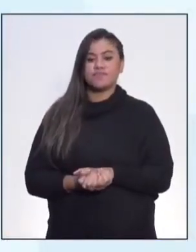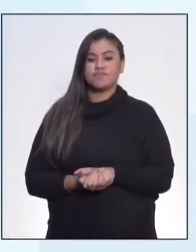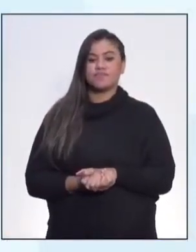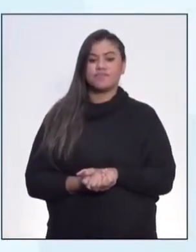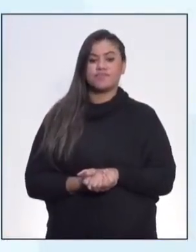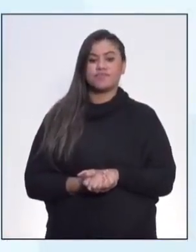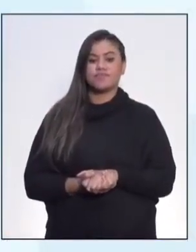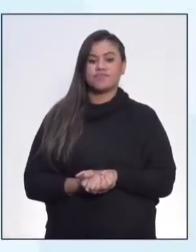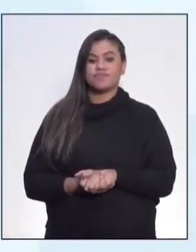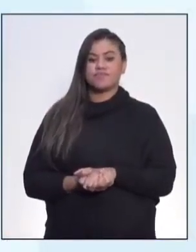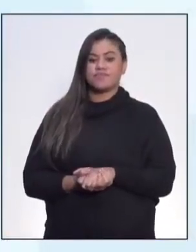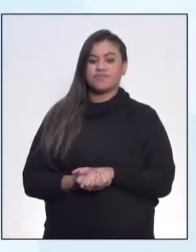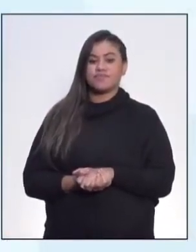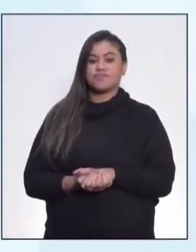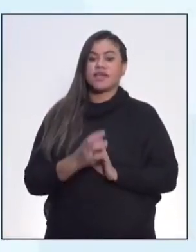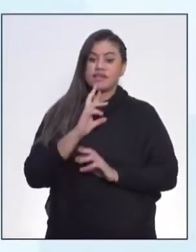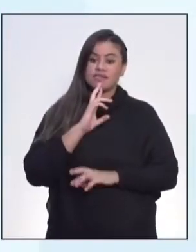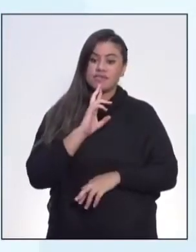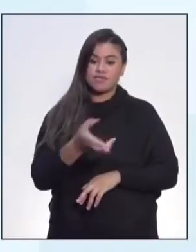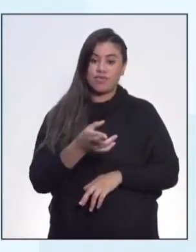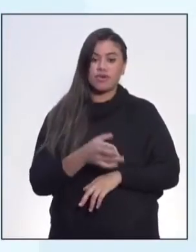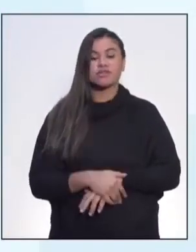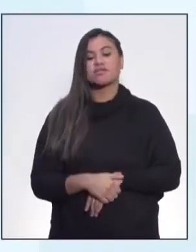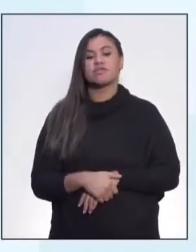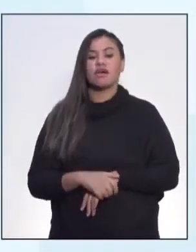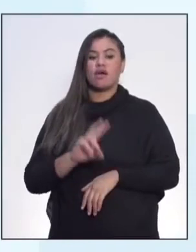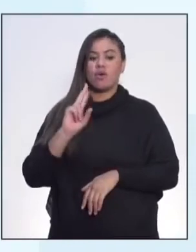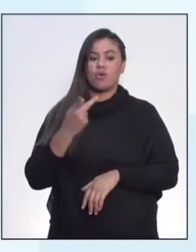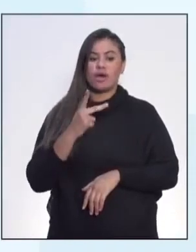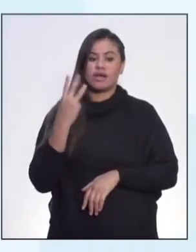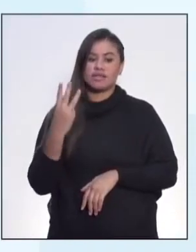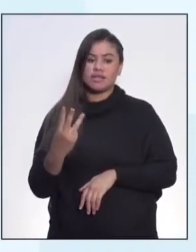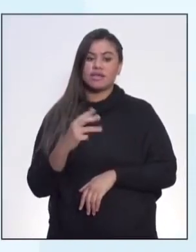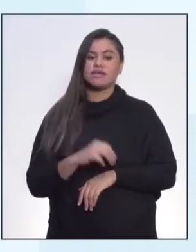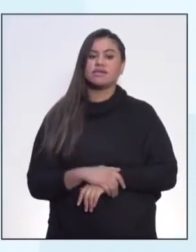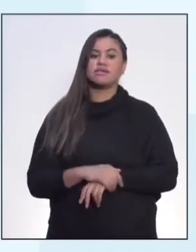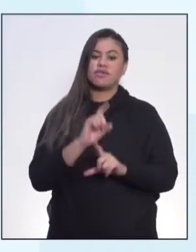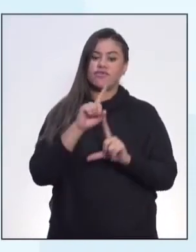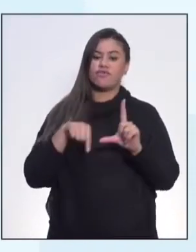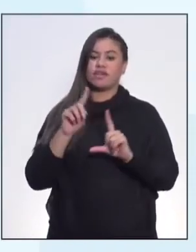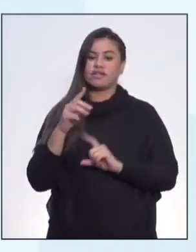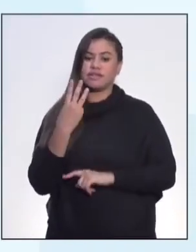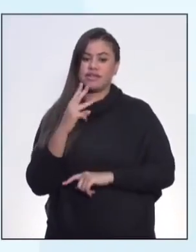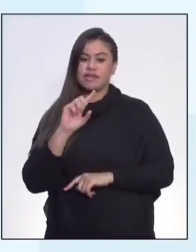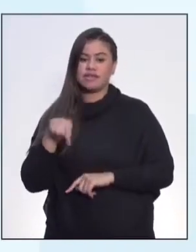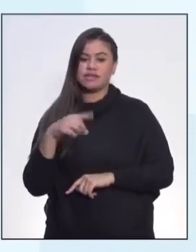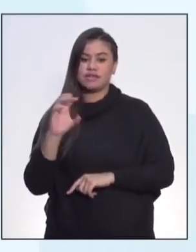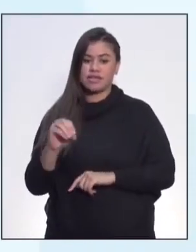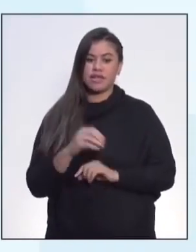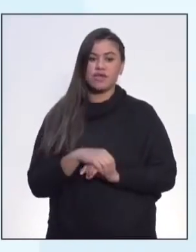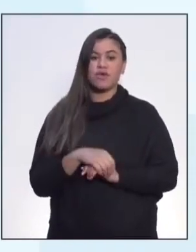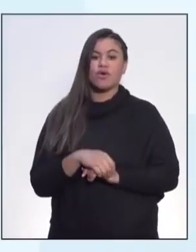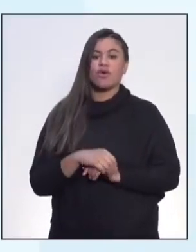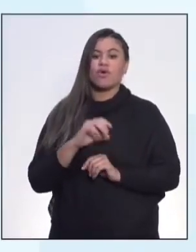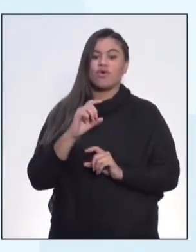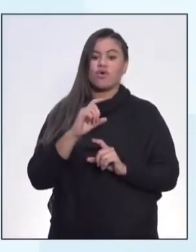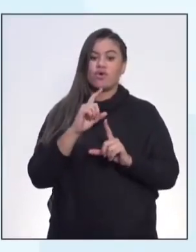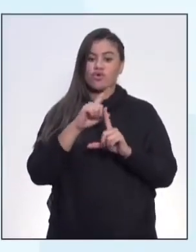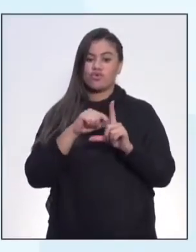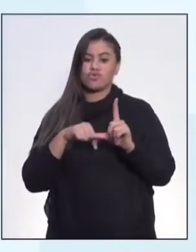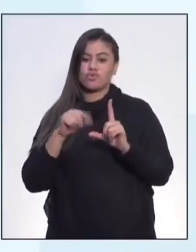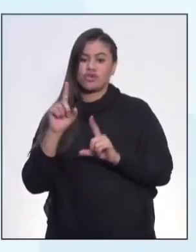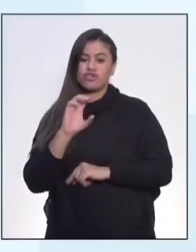Então, a resolução aí, vocês têm, então, o H é 3, o vértice é 3 e 0. O cruza o eixo Y no 0 e -9. E, no item